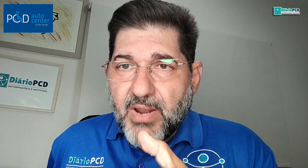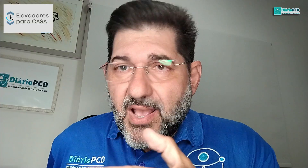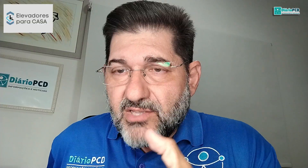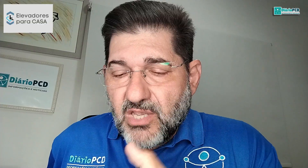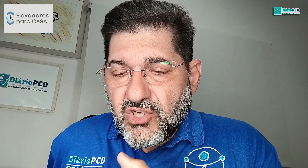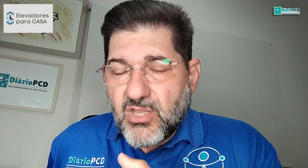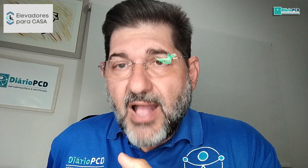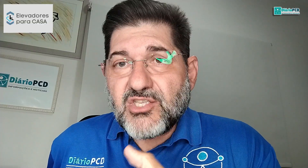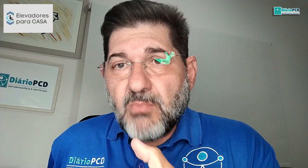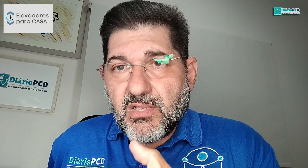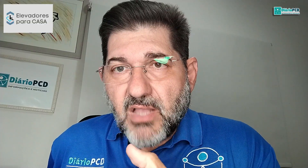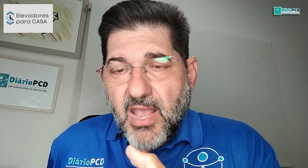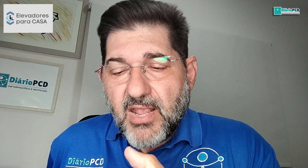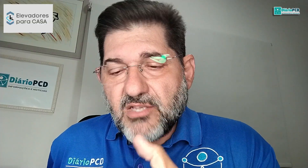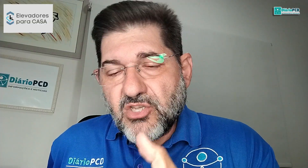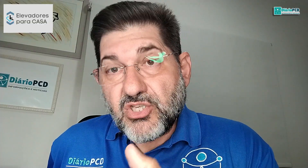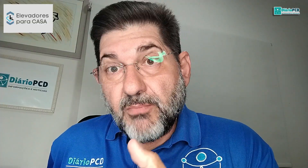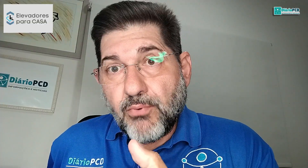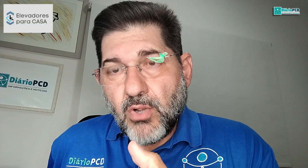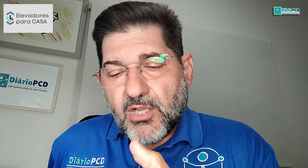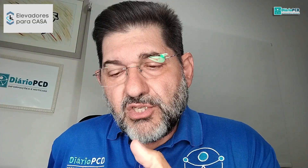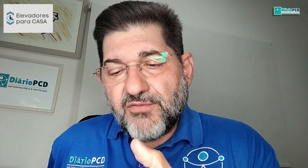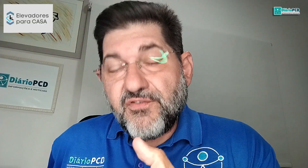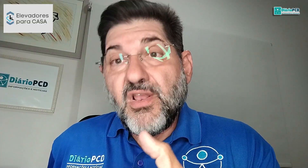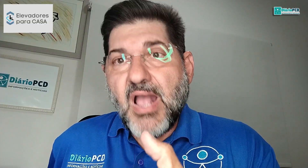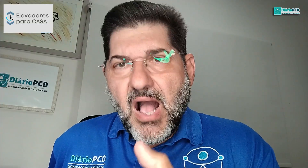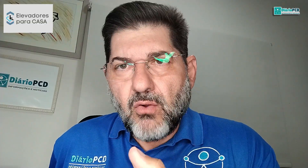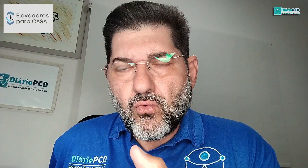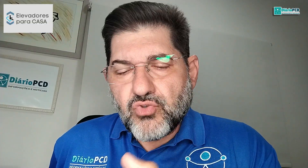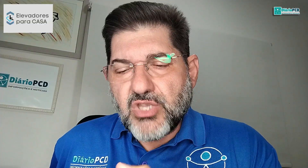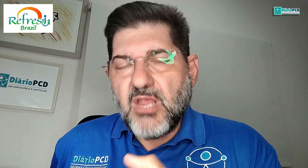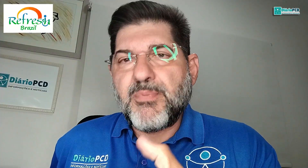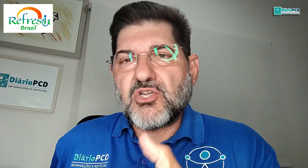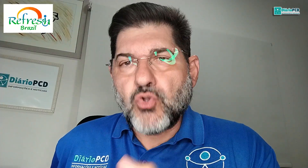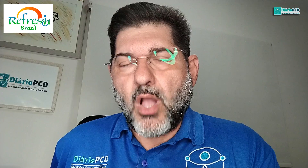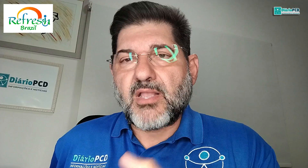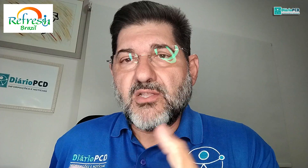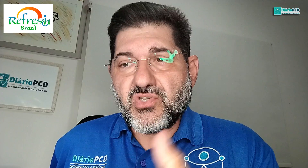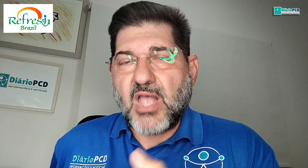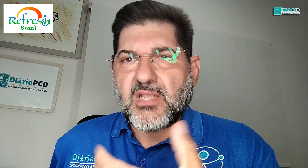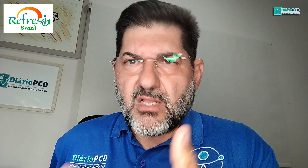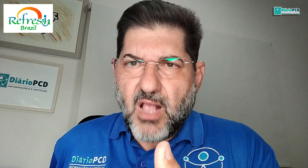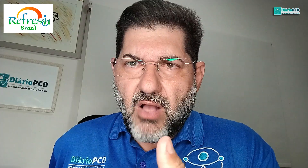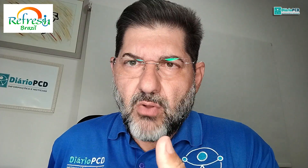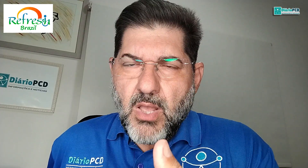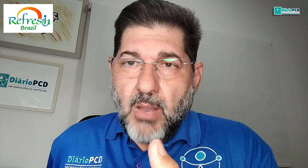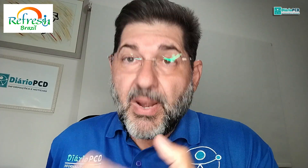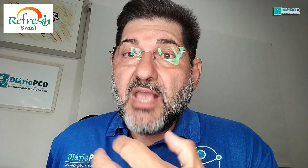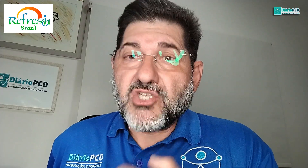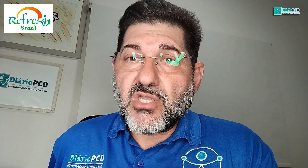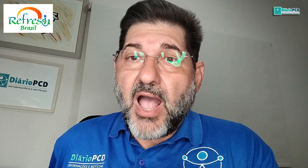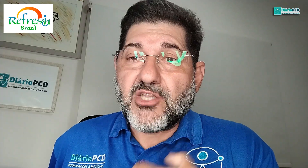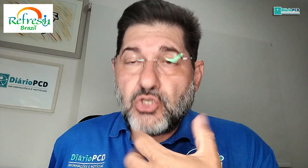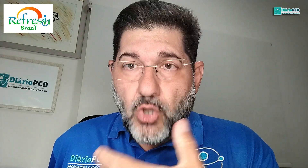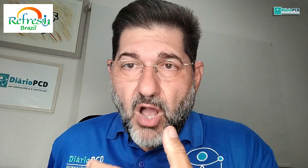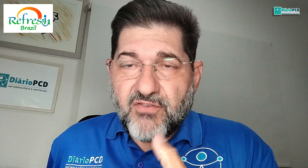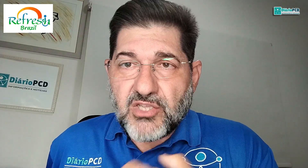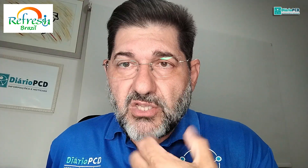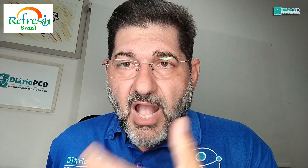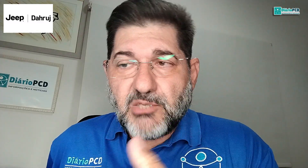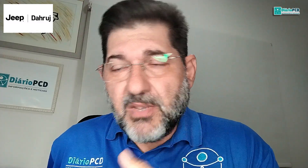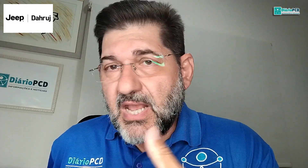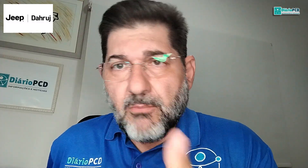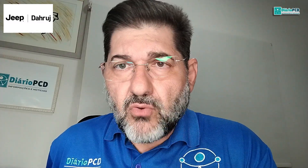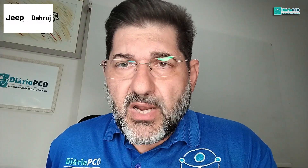custo para as entidades manterem esse tipo de filial com CNPJ, etc. e tal, para a entidade